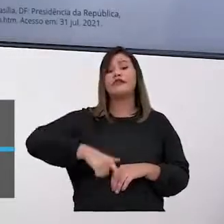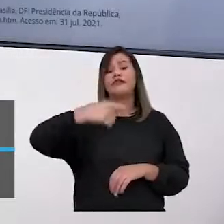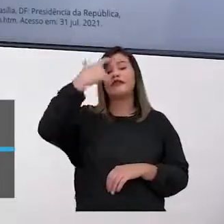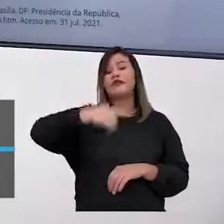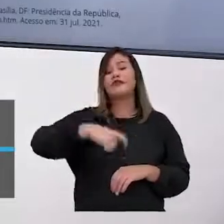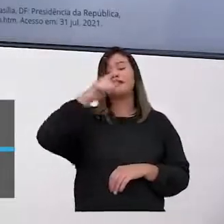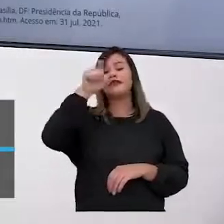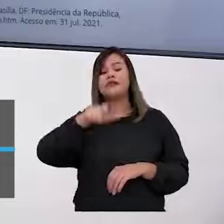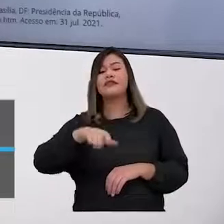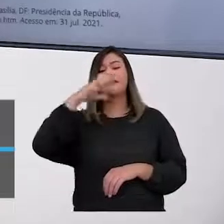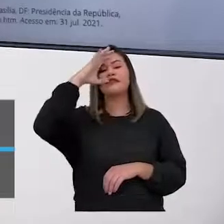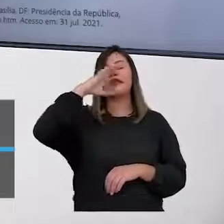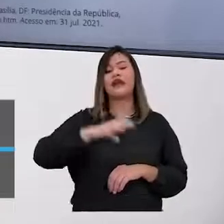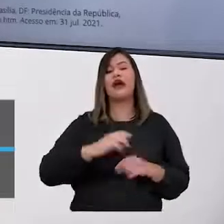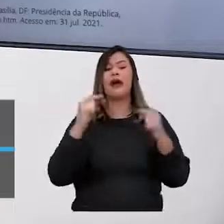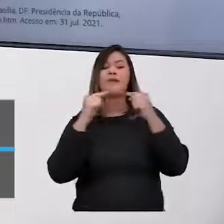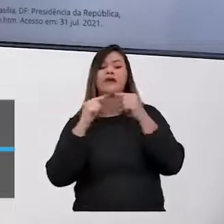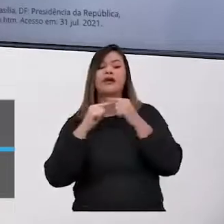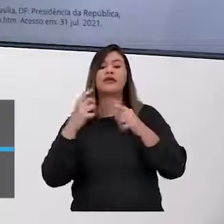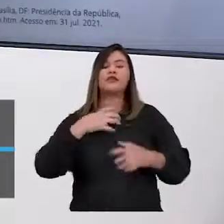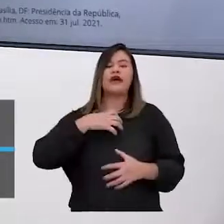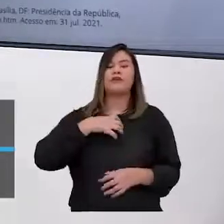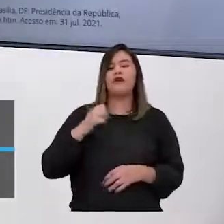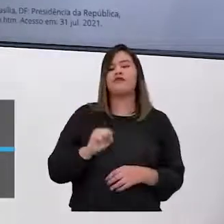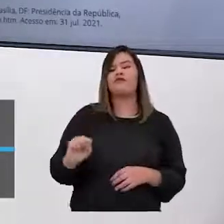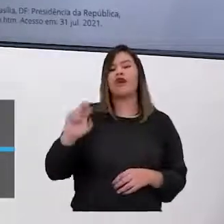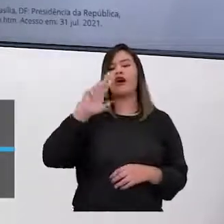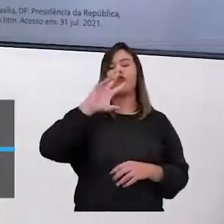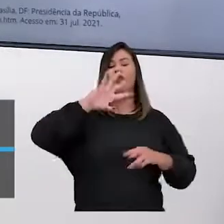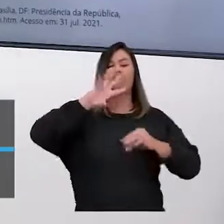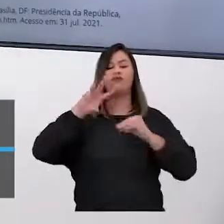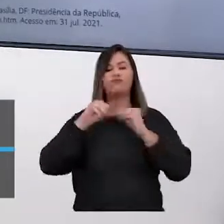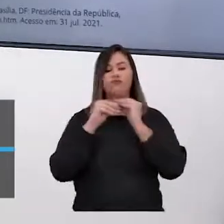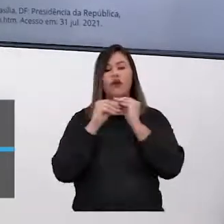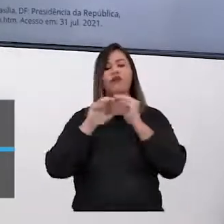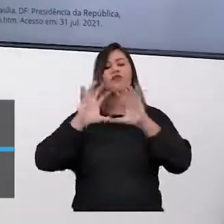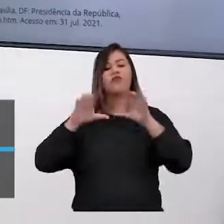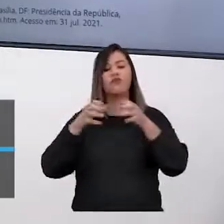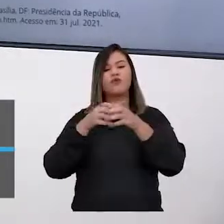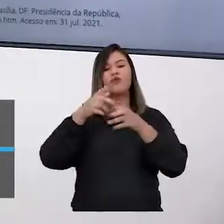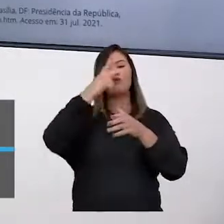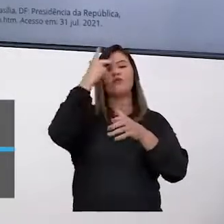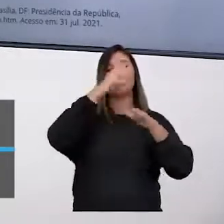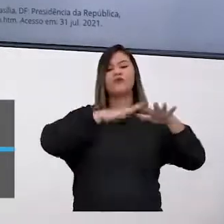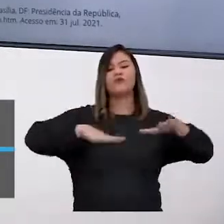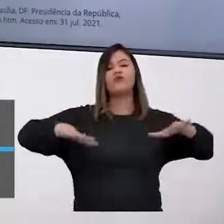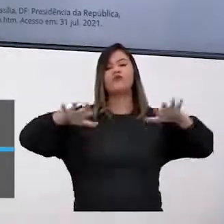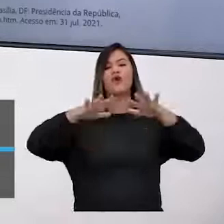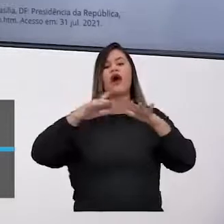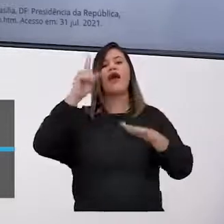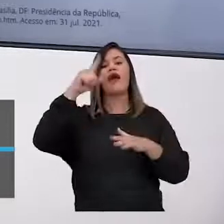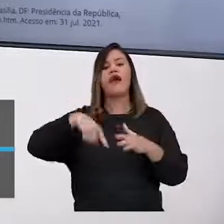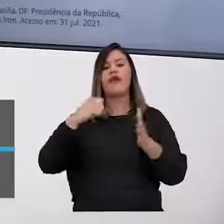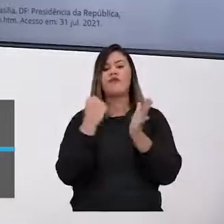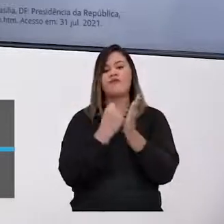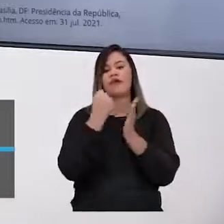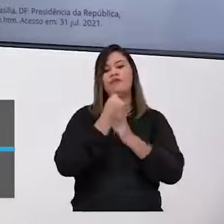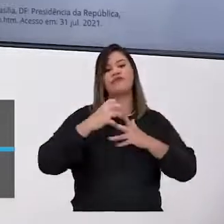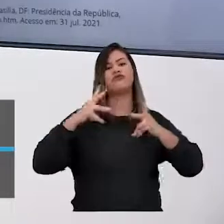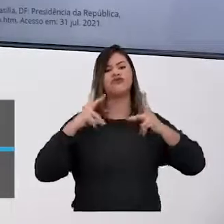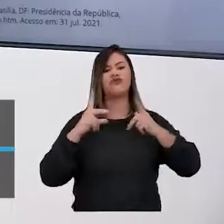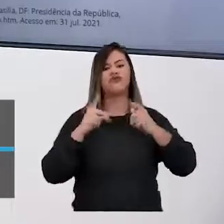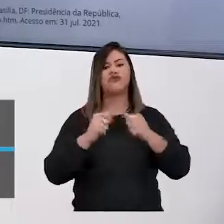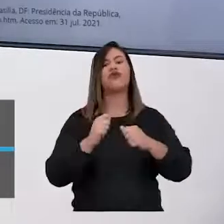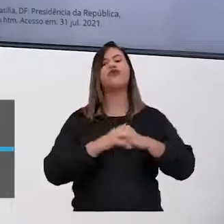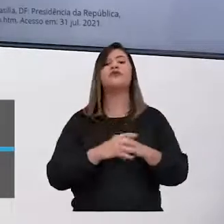quando incorporados à cultura de um povo, acabam tornando-se o quê? Um patrimônio de todos. Então é importante que os direitos e